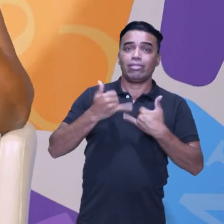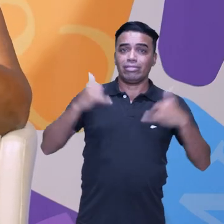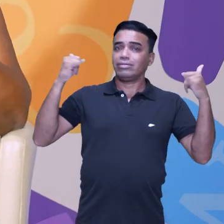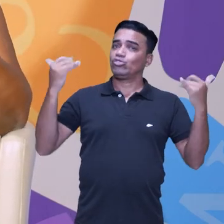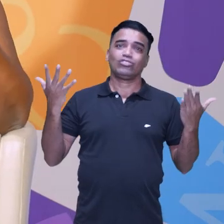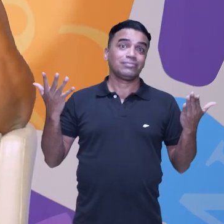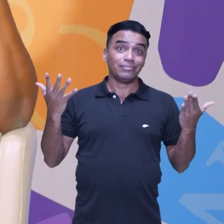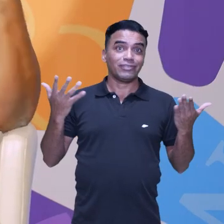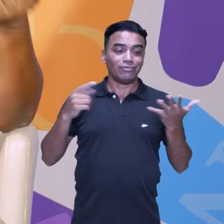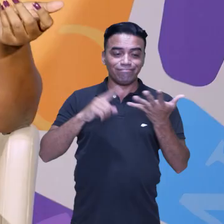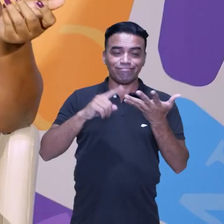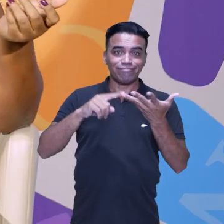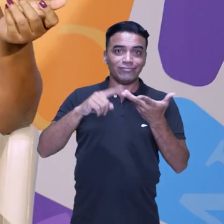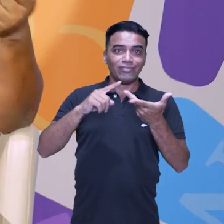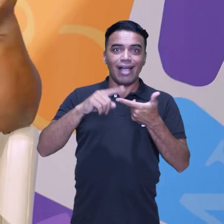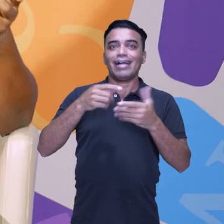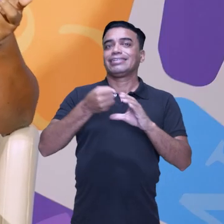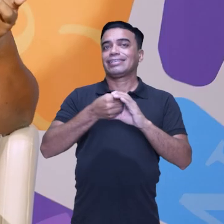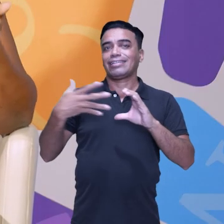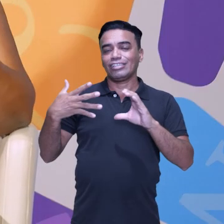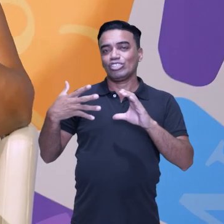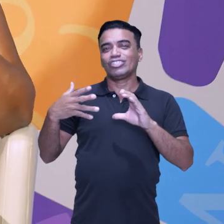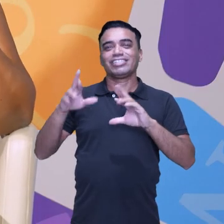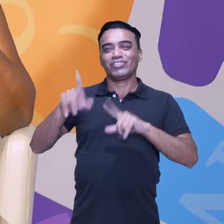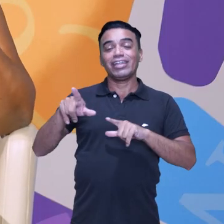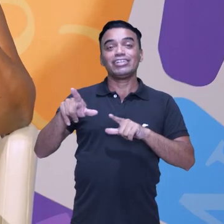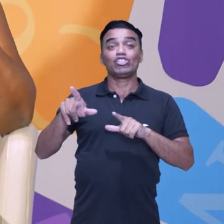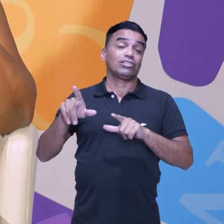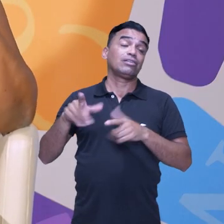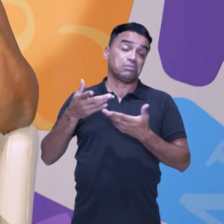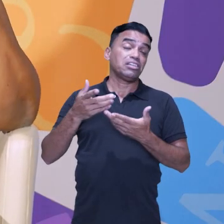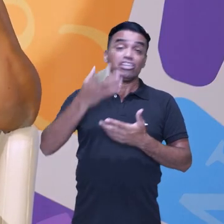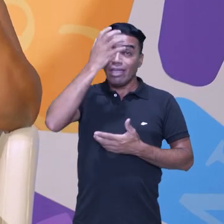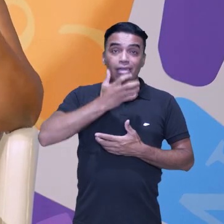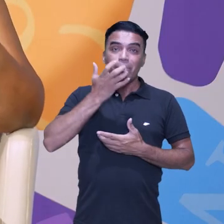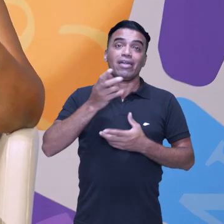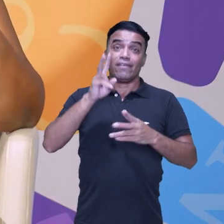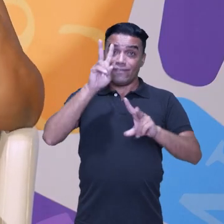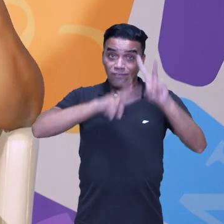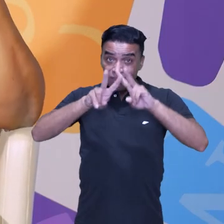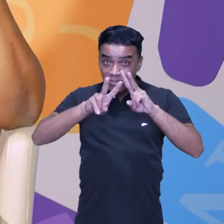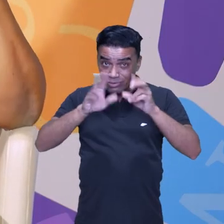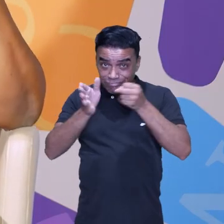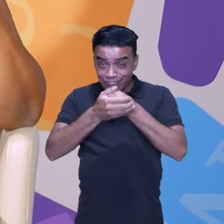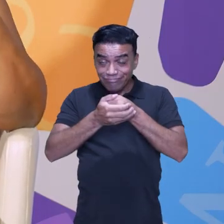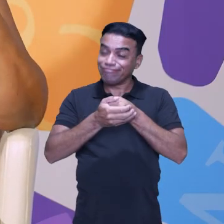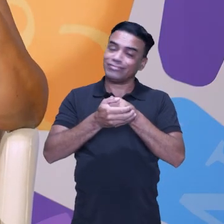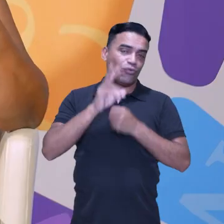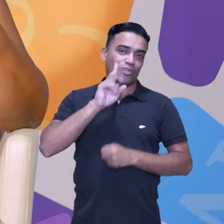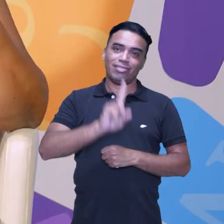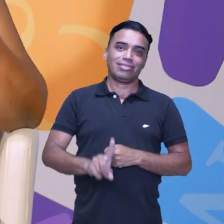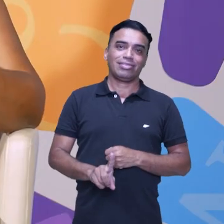vários elementos que não se falava e que realmente estavam invisibilizados. E aí, quando a gente caminha por esse caminho, a gente